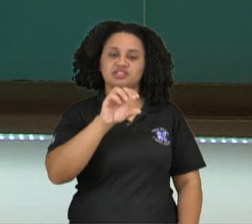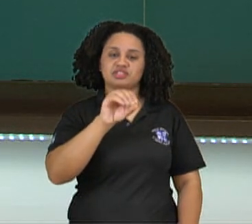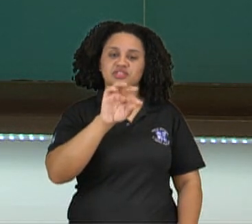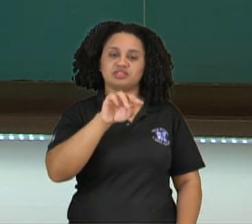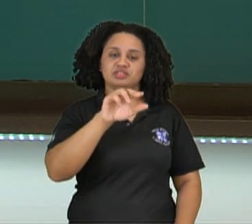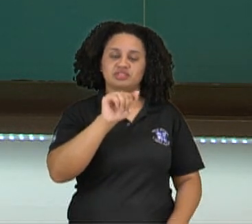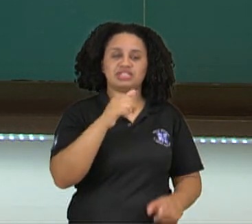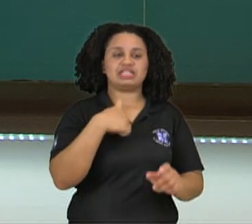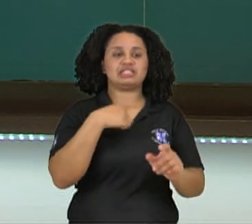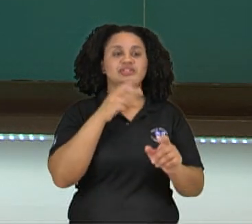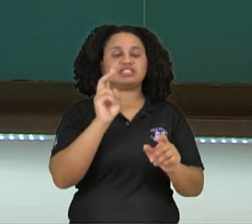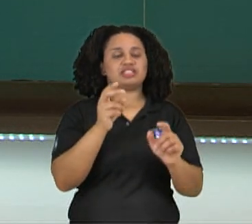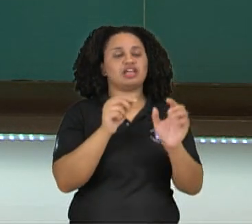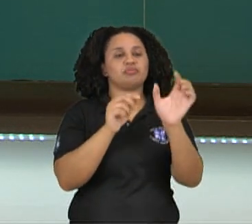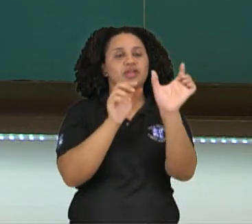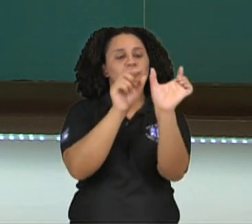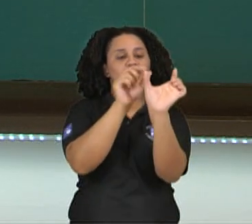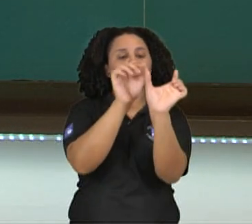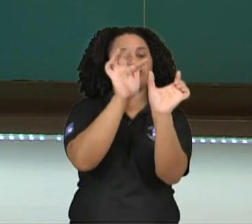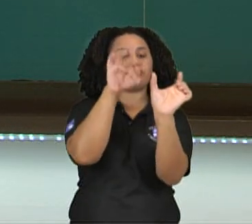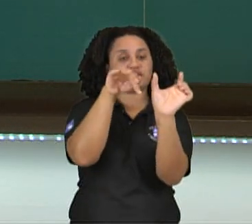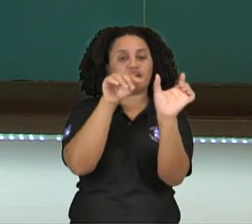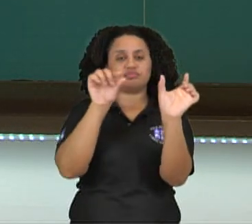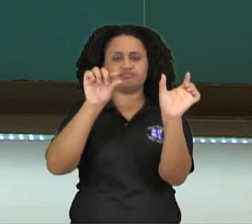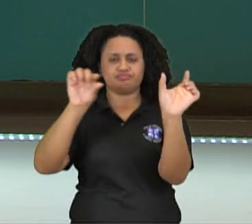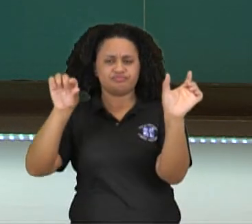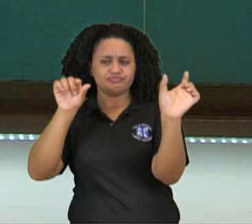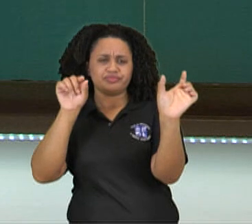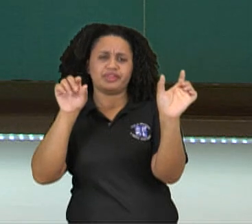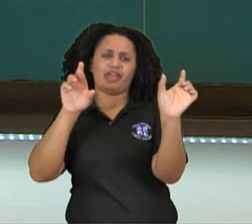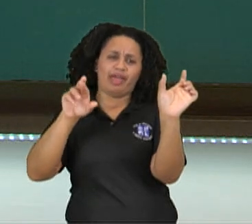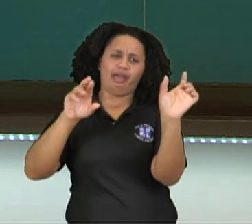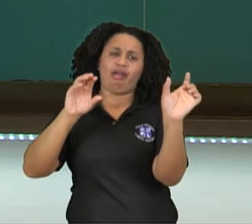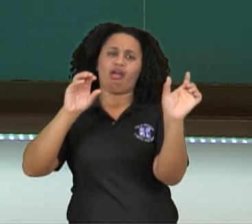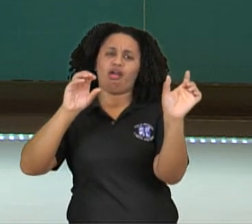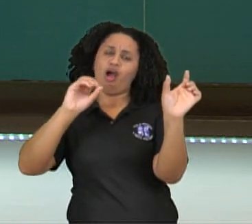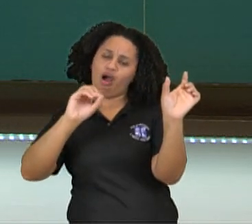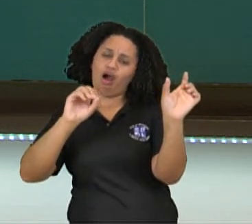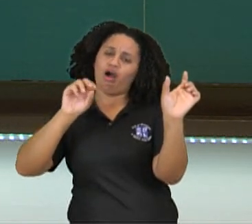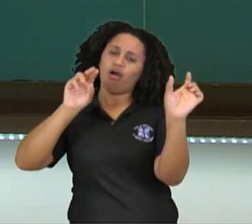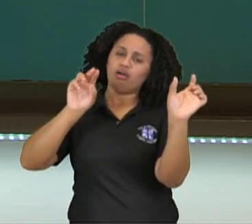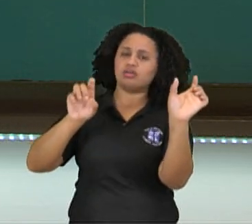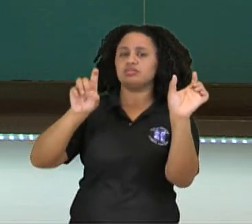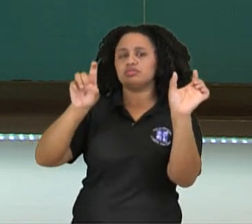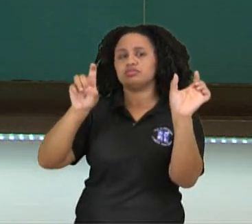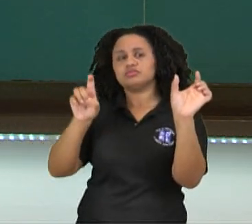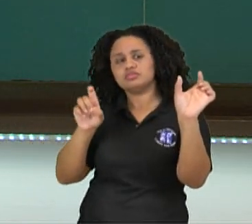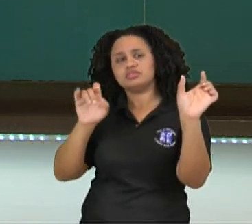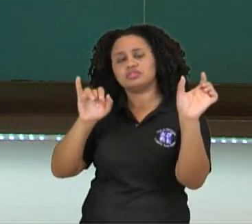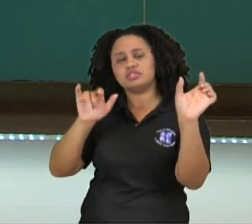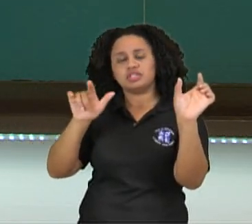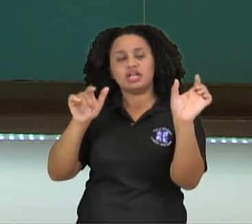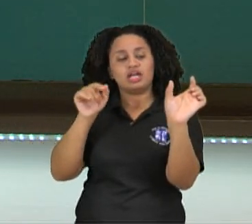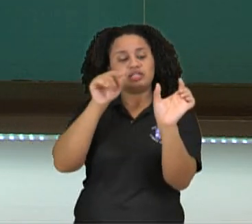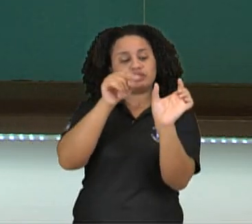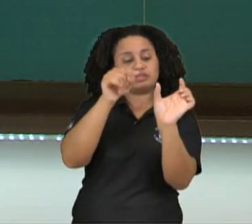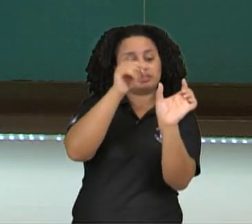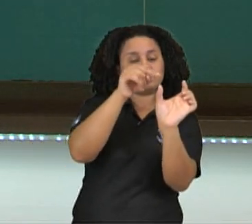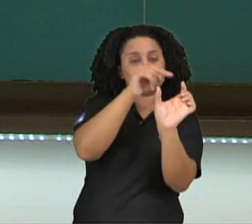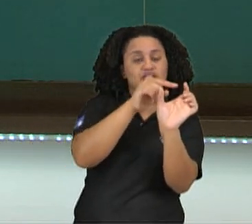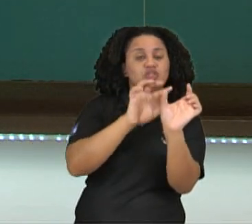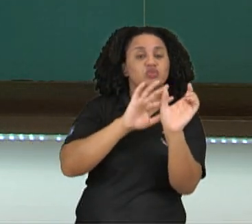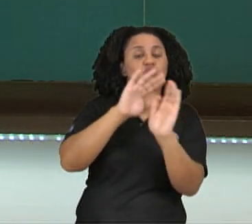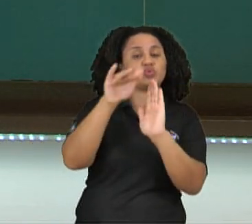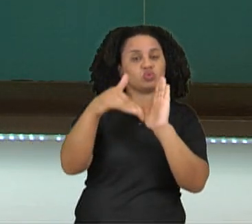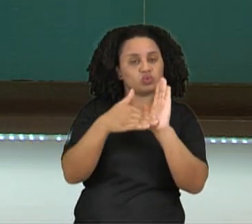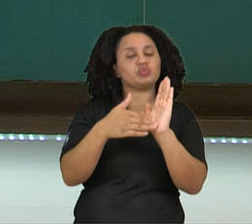uma dessas letras no final dessas palavras, né, e eu perceber que a penúltima sílaba é a sílaba tônica, todas